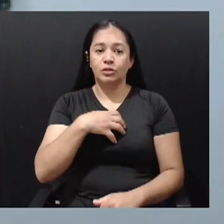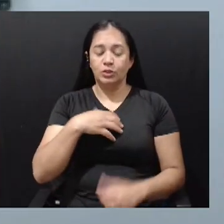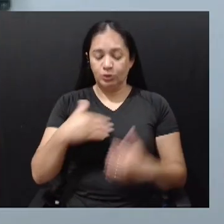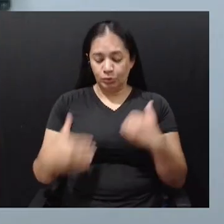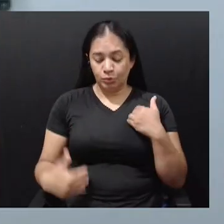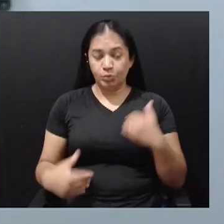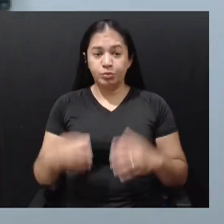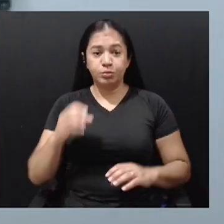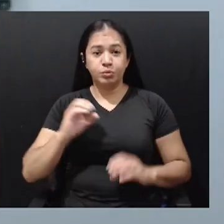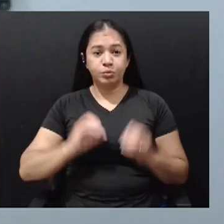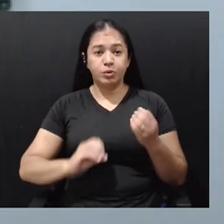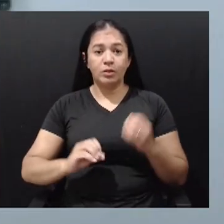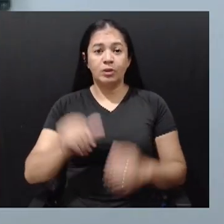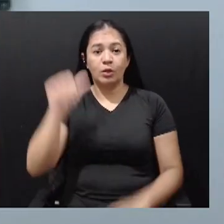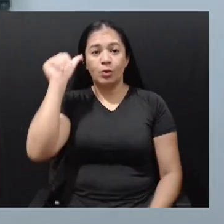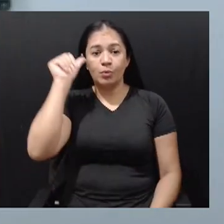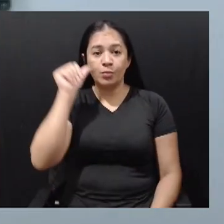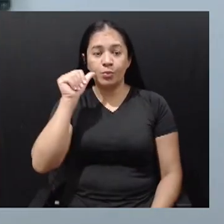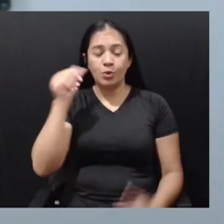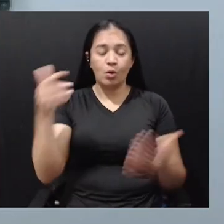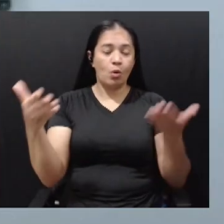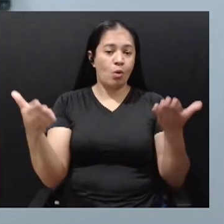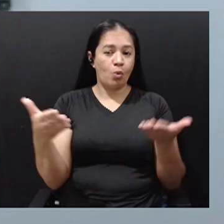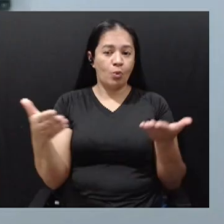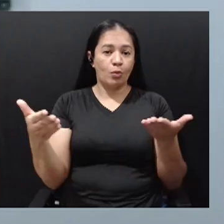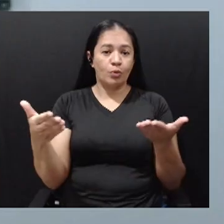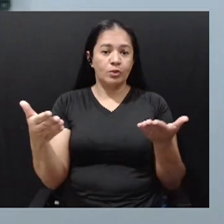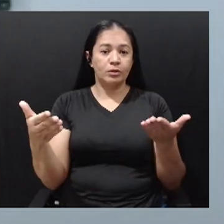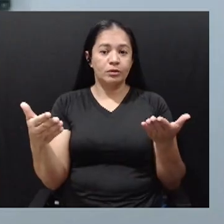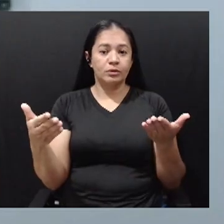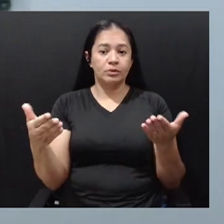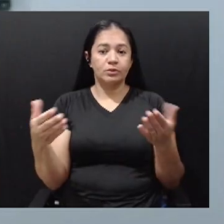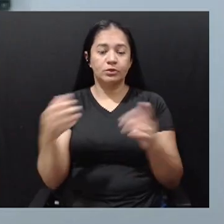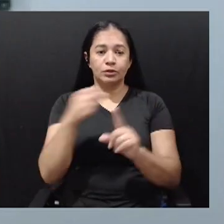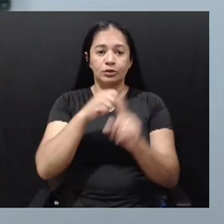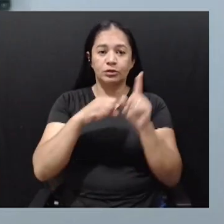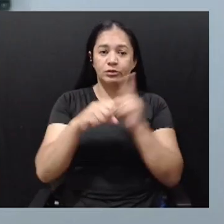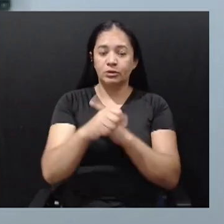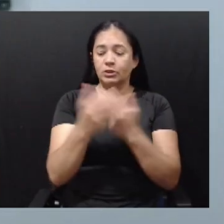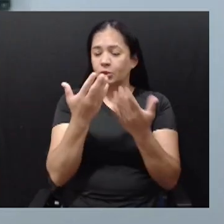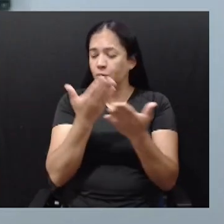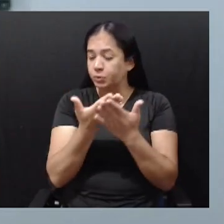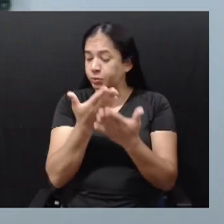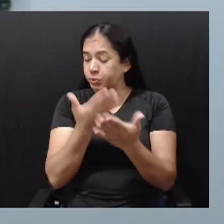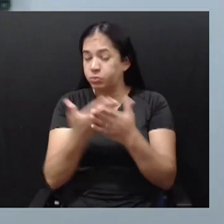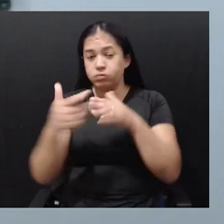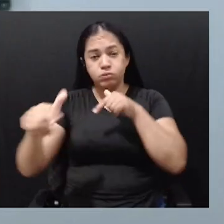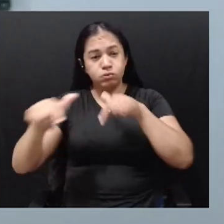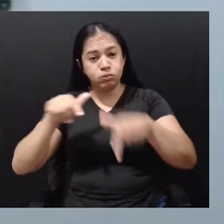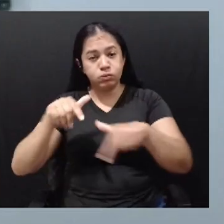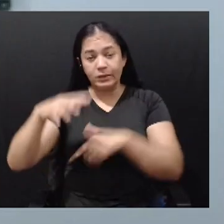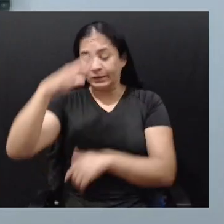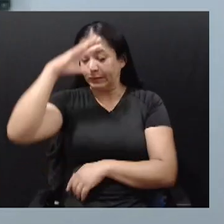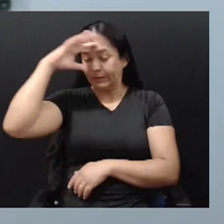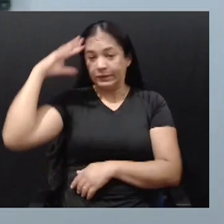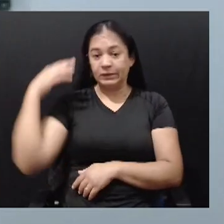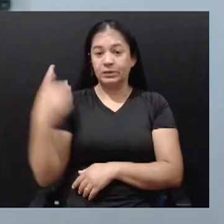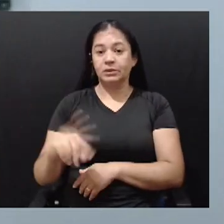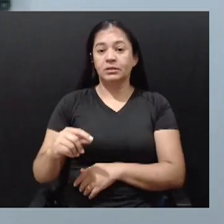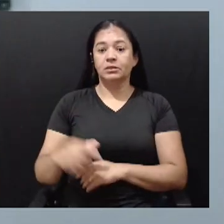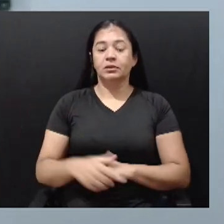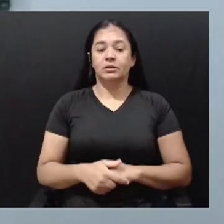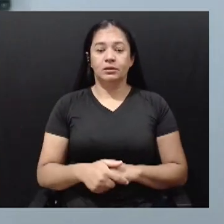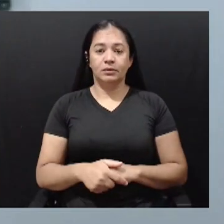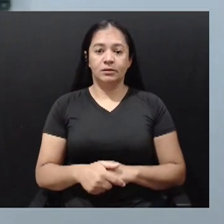mulheres hoje que estão em voga na sociedade, estudando, trabalhando, exercendo direitos e deveres no ambiente